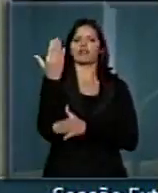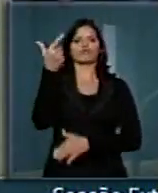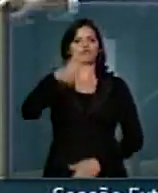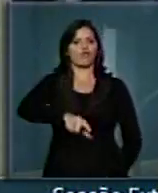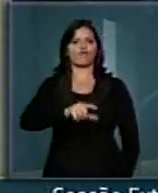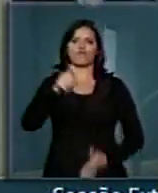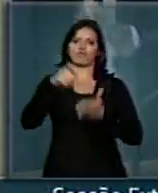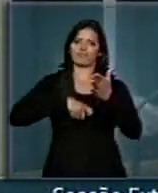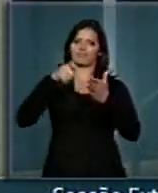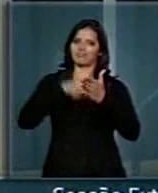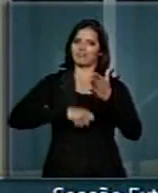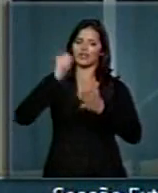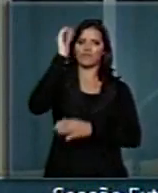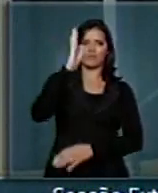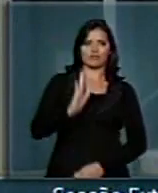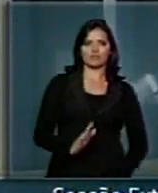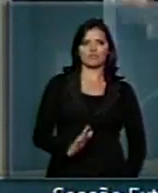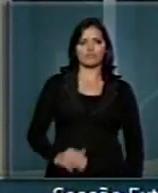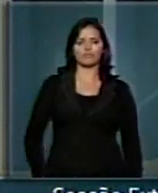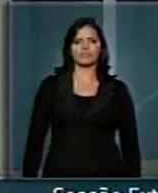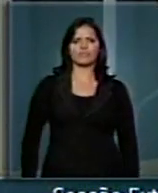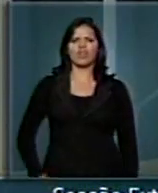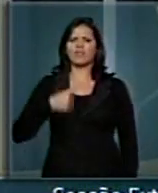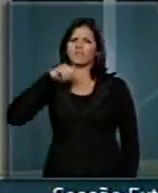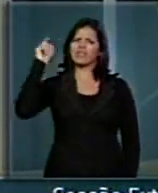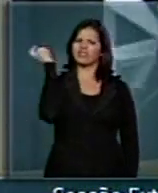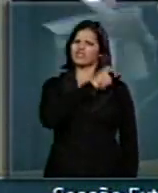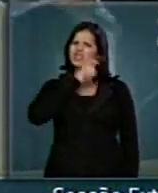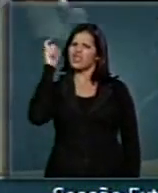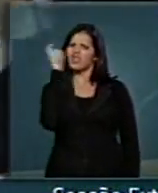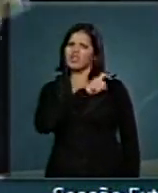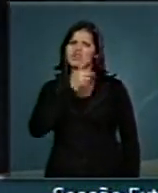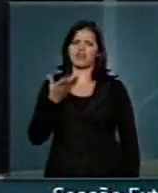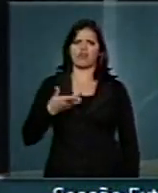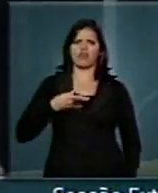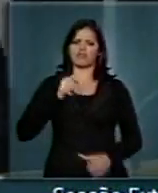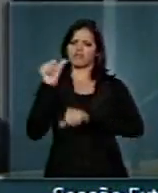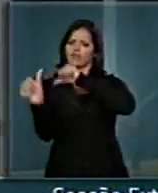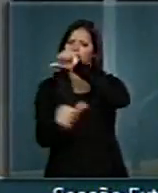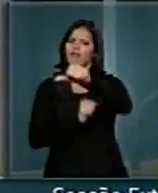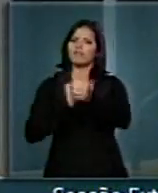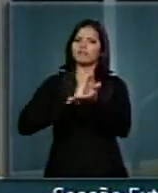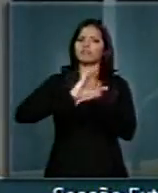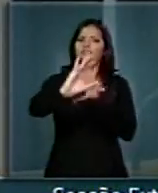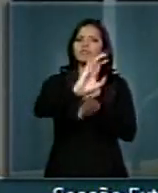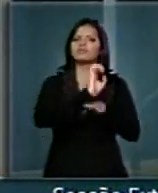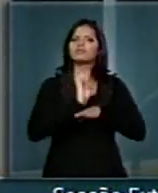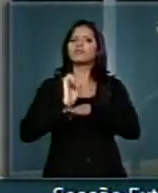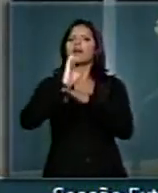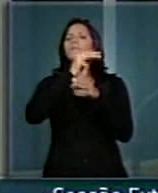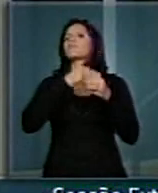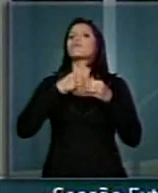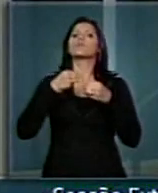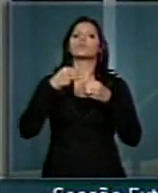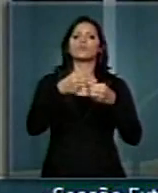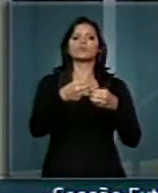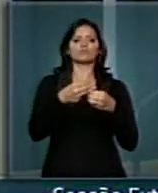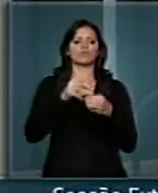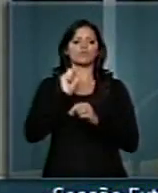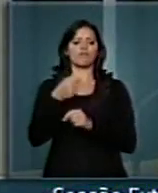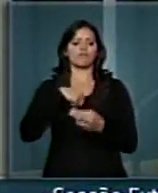o imposto no Brasil. É uma mentira transferir para os estados e municípios